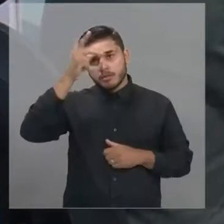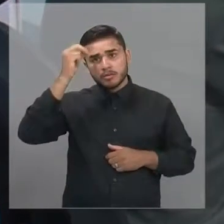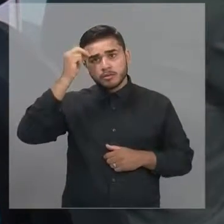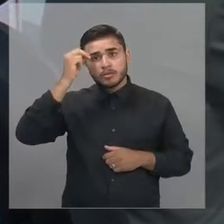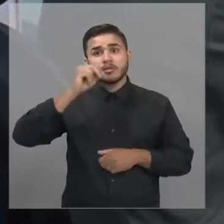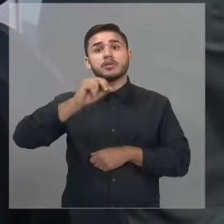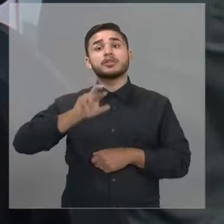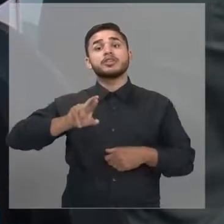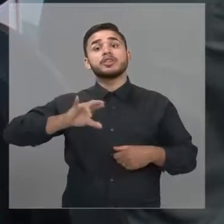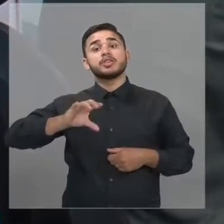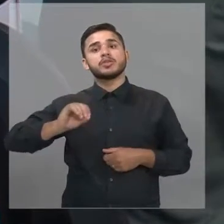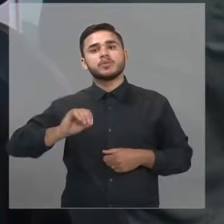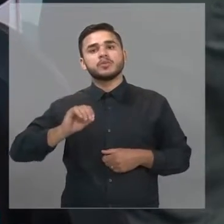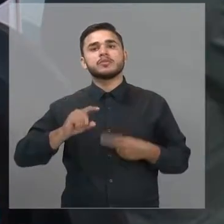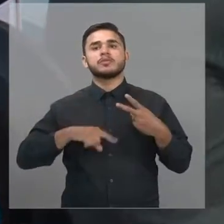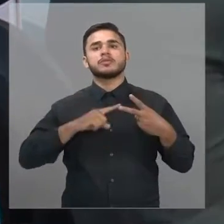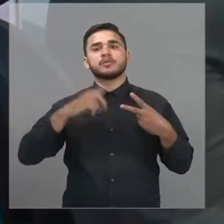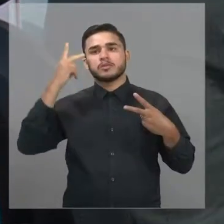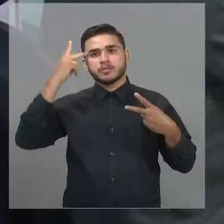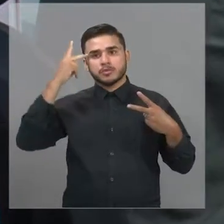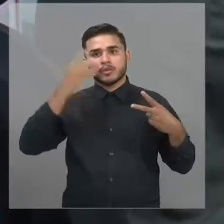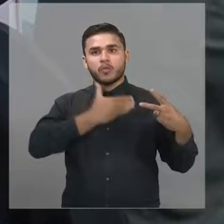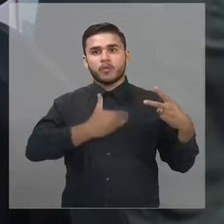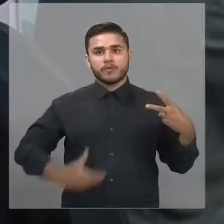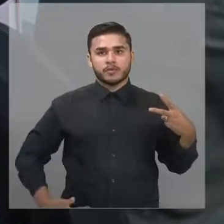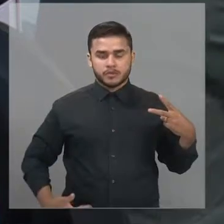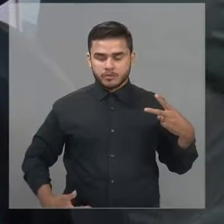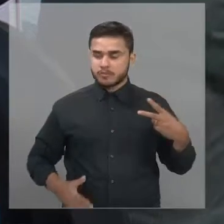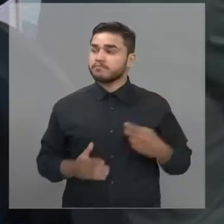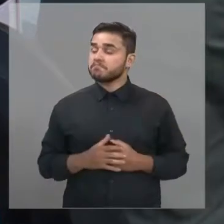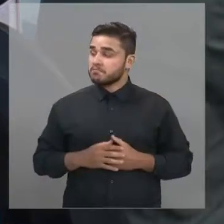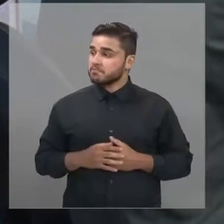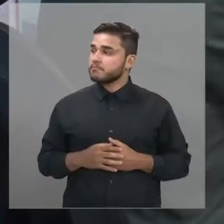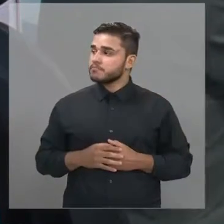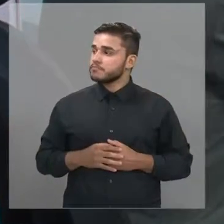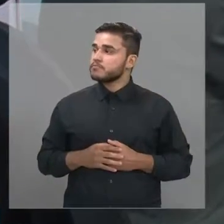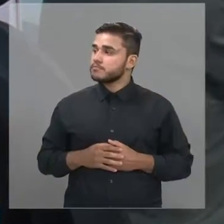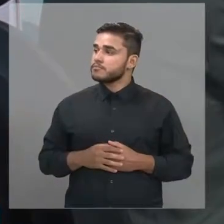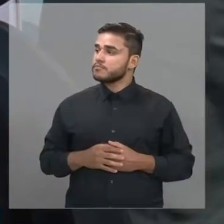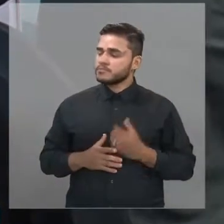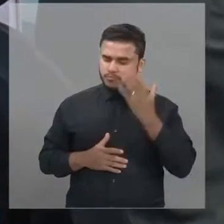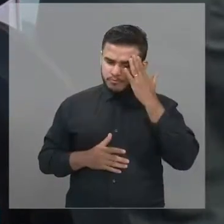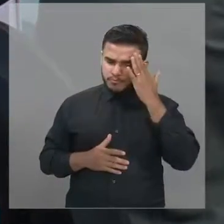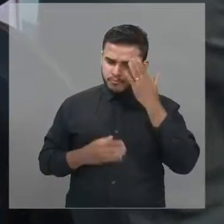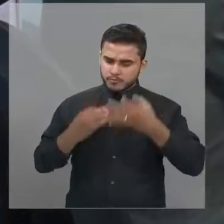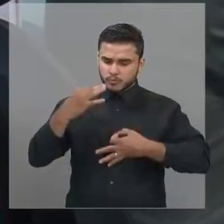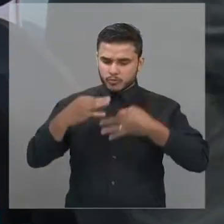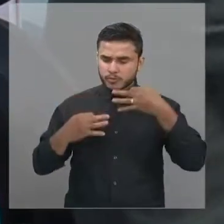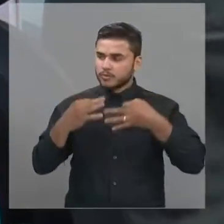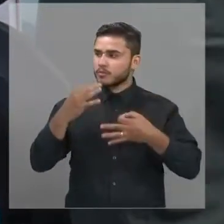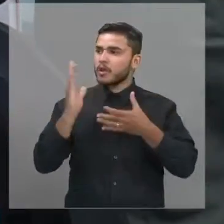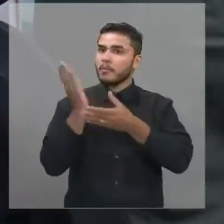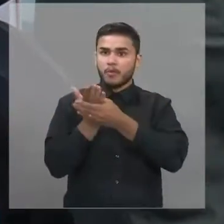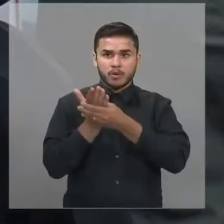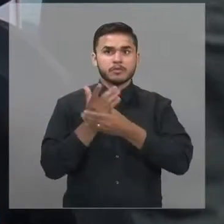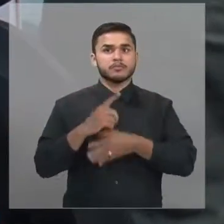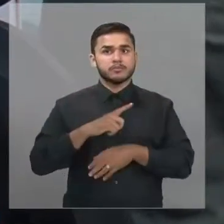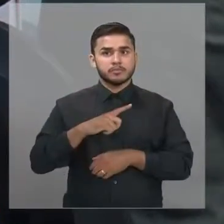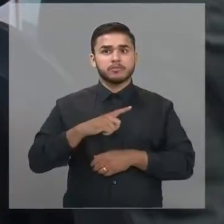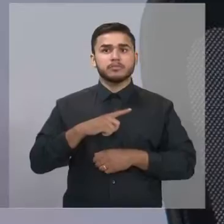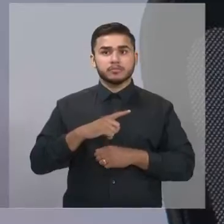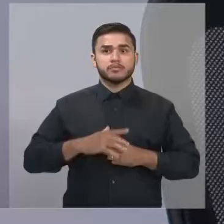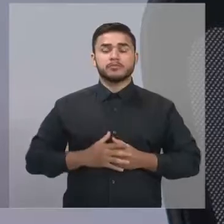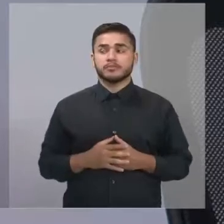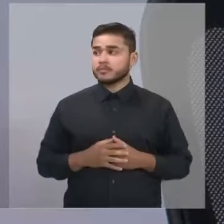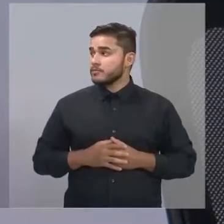Rio quanto o governador do estado de São Paulo. Em princípio, temos uma coisa aí que cai no campo jurídico, certo? Até para avançar para a questão